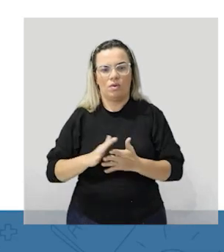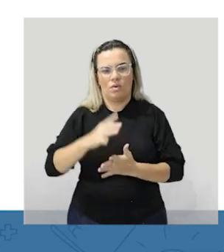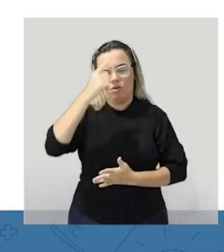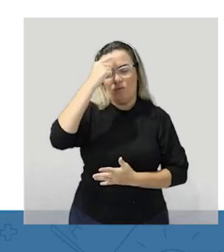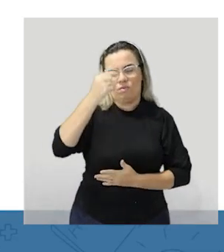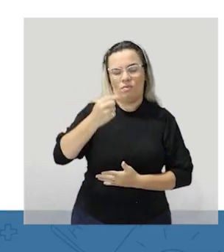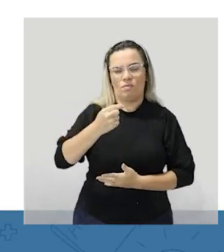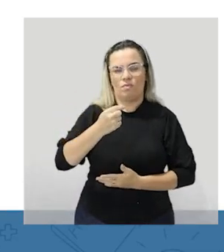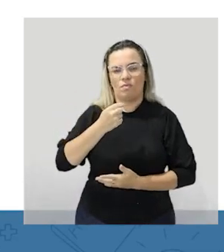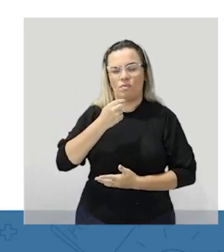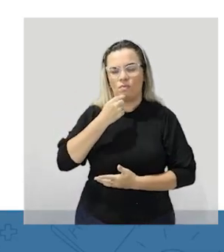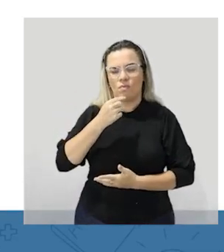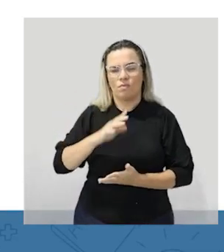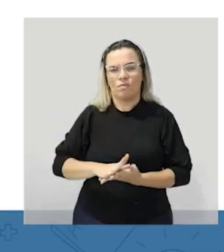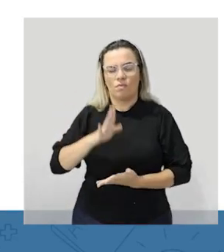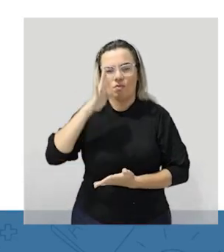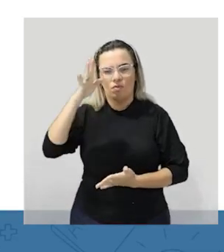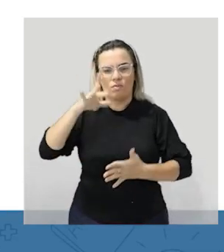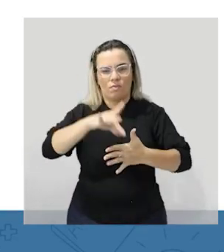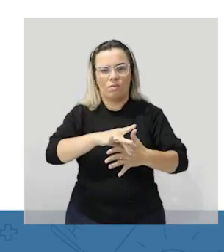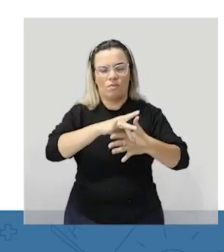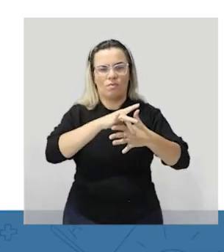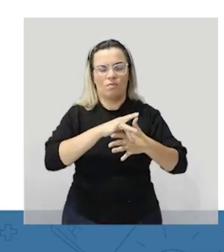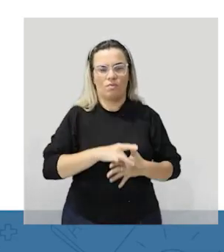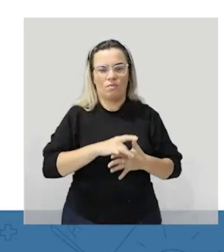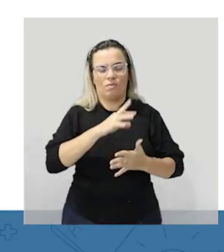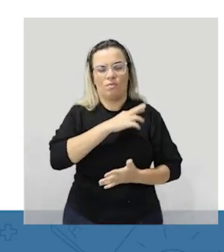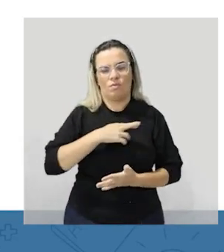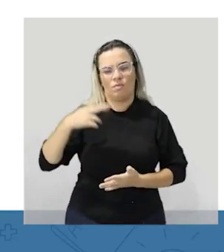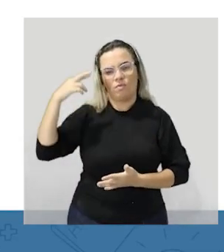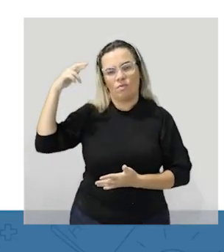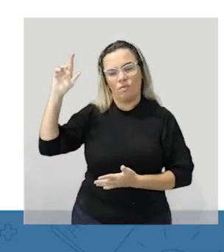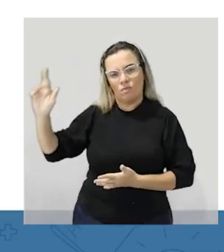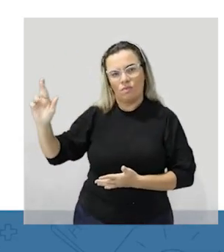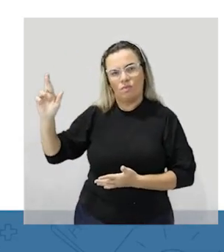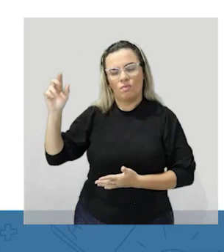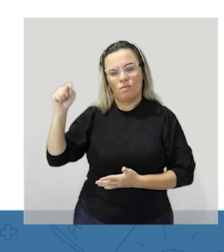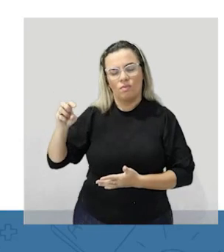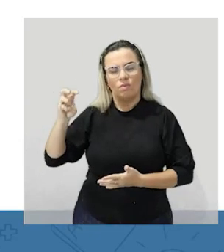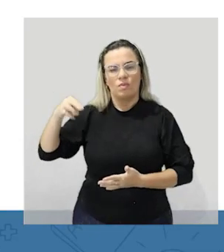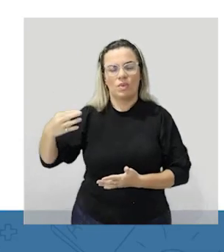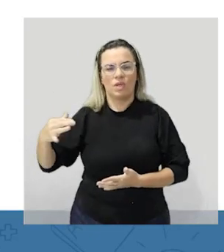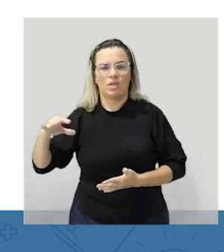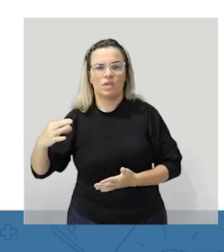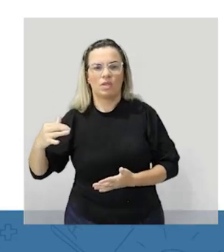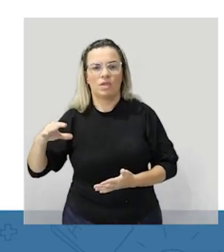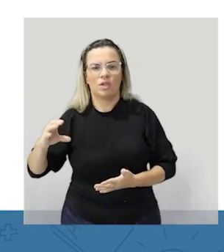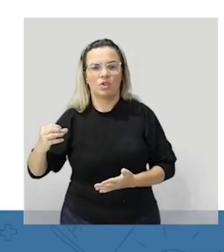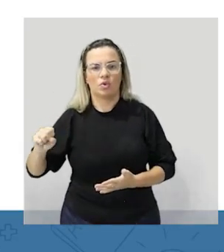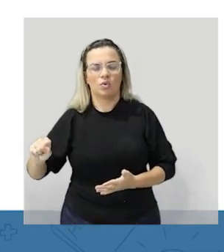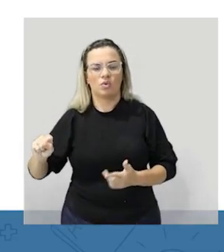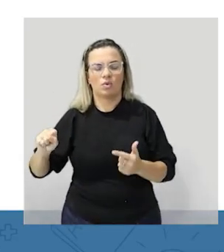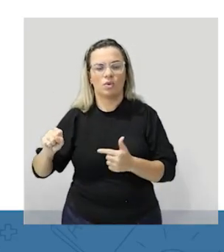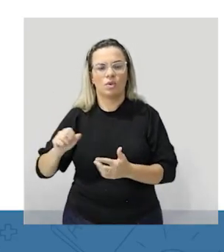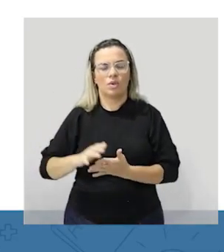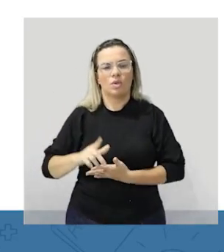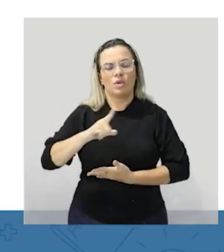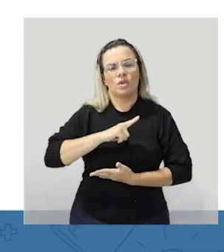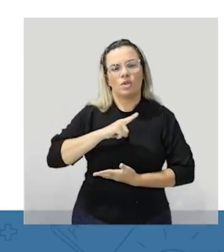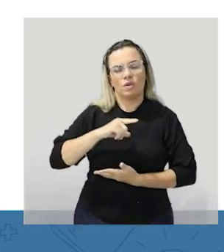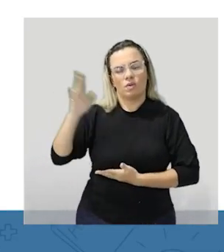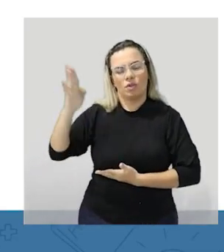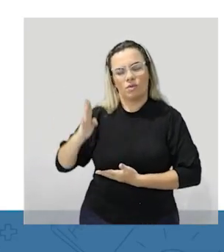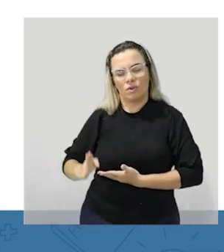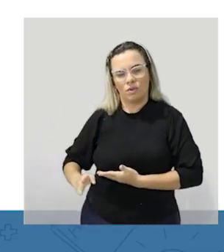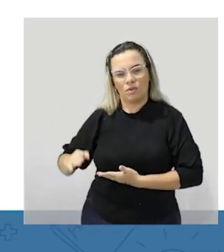mostra um dos principais líderes religiosos messiânicos que se teve no